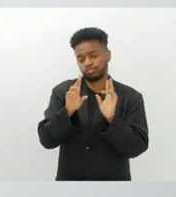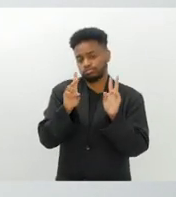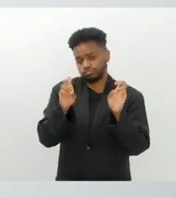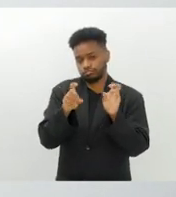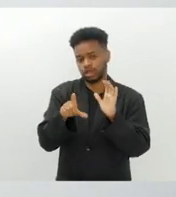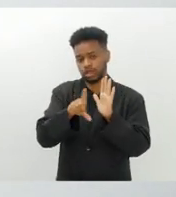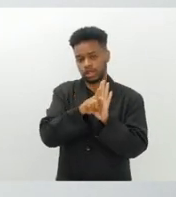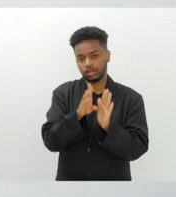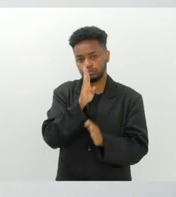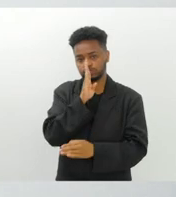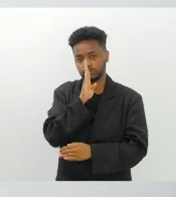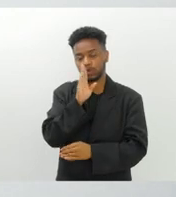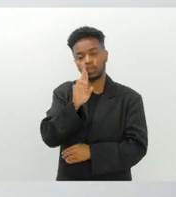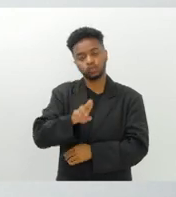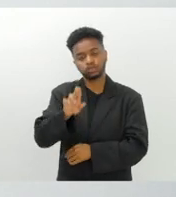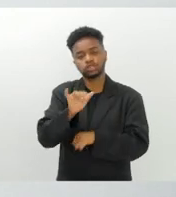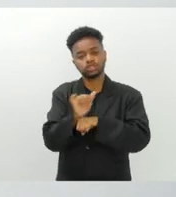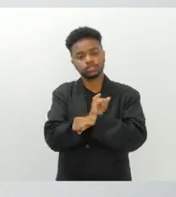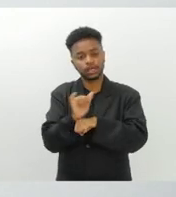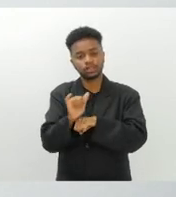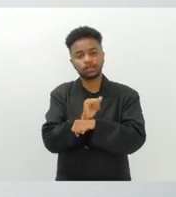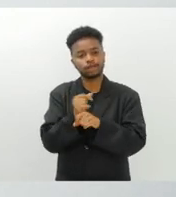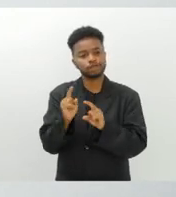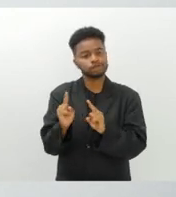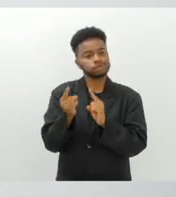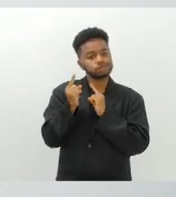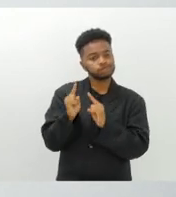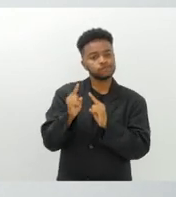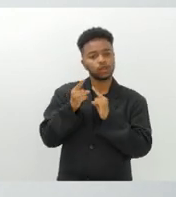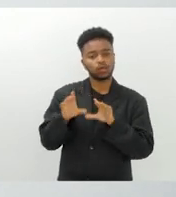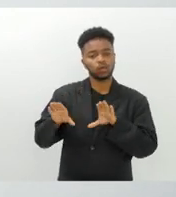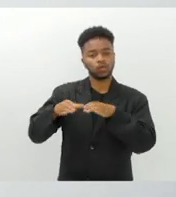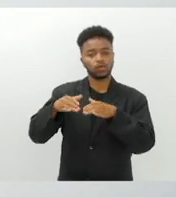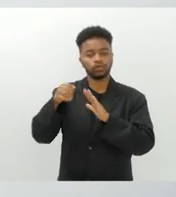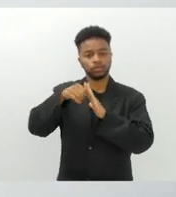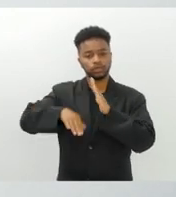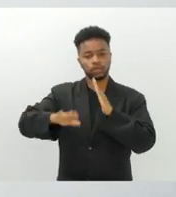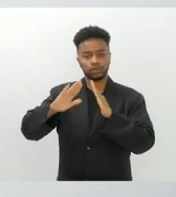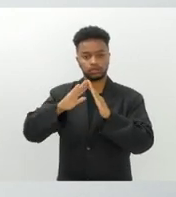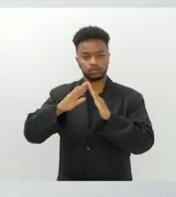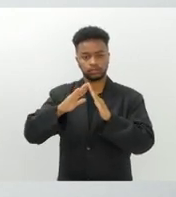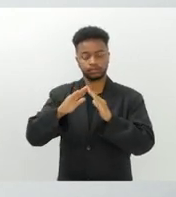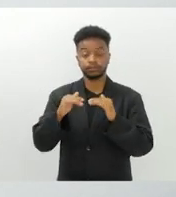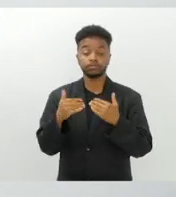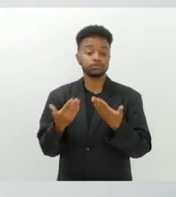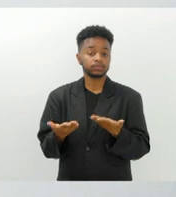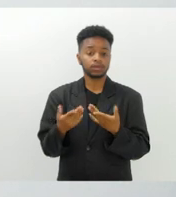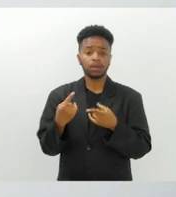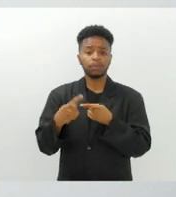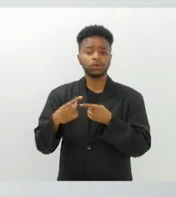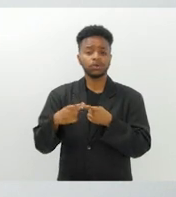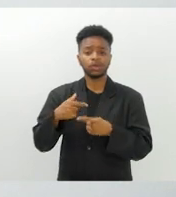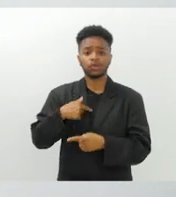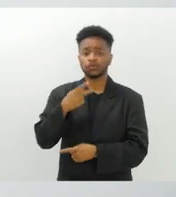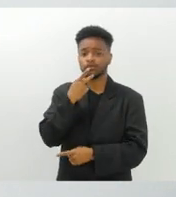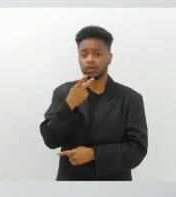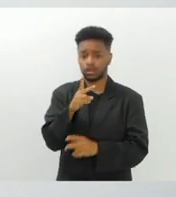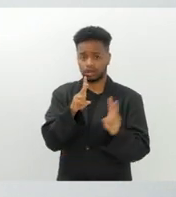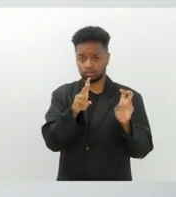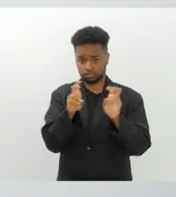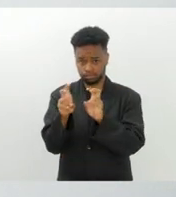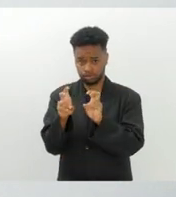uma tecnologia de perseguição aos terreiros. E por que eu estou falando isso?